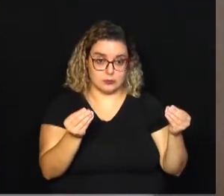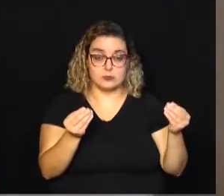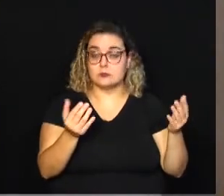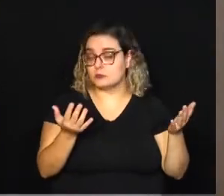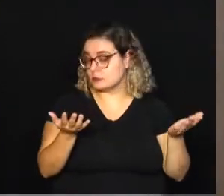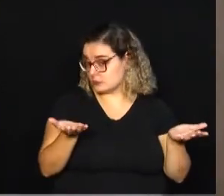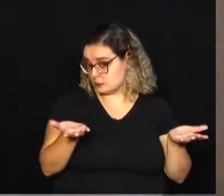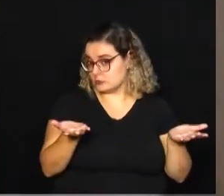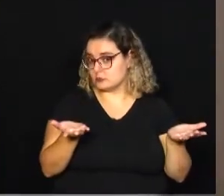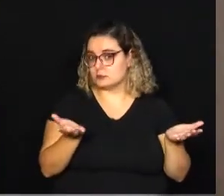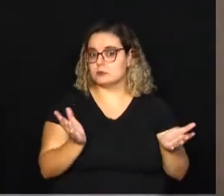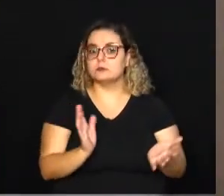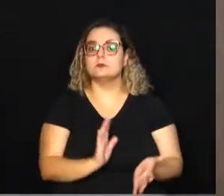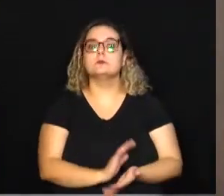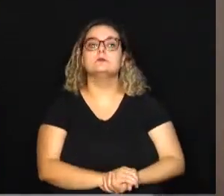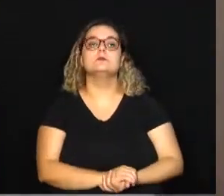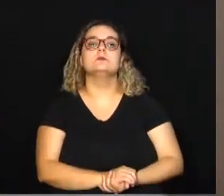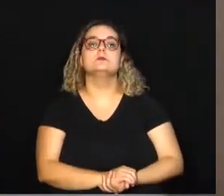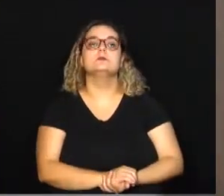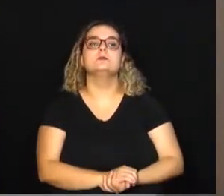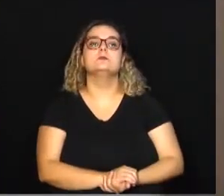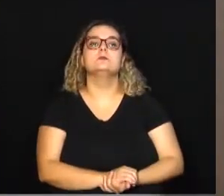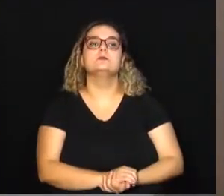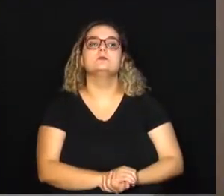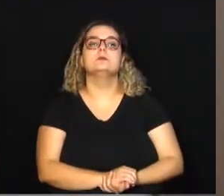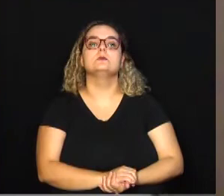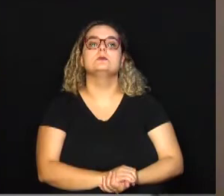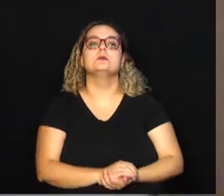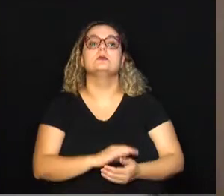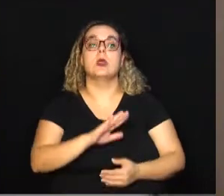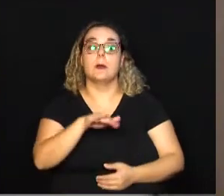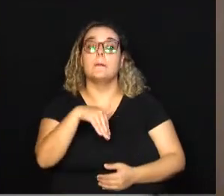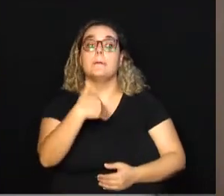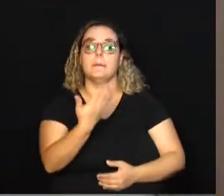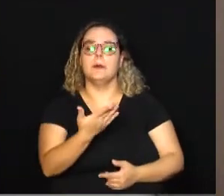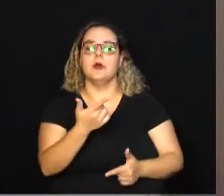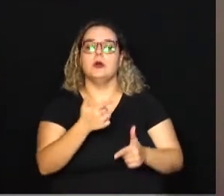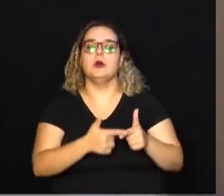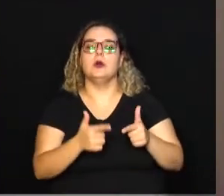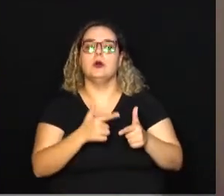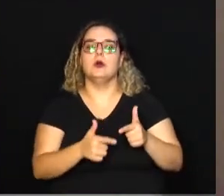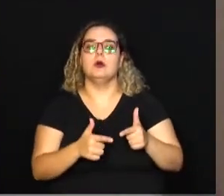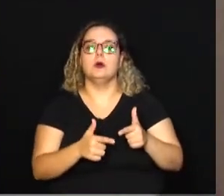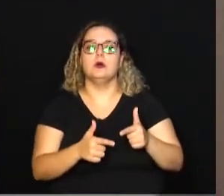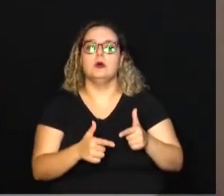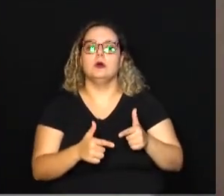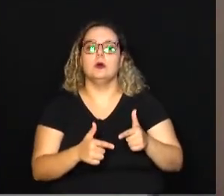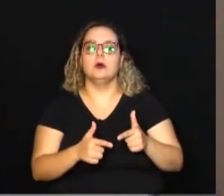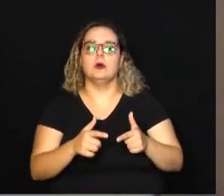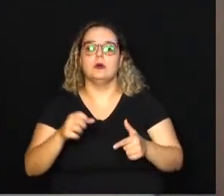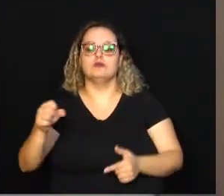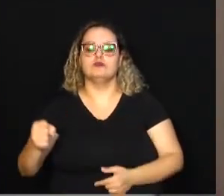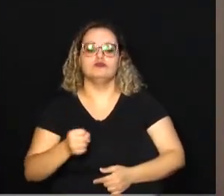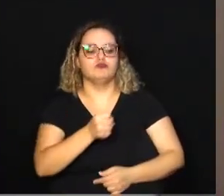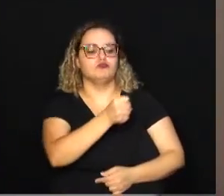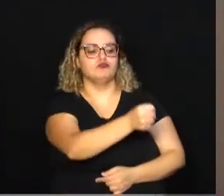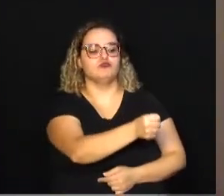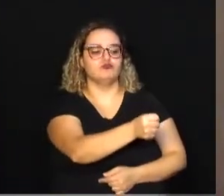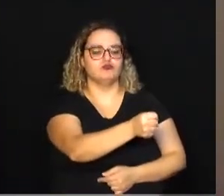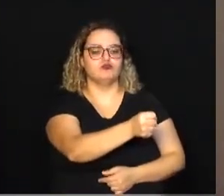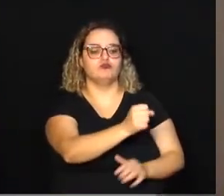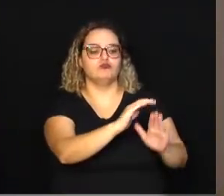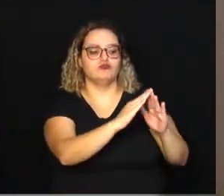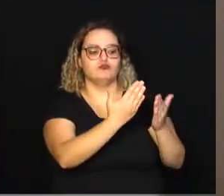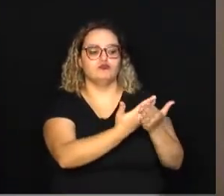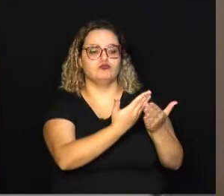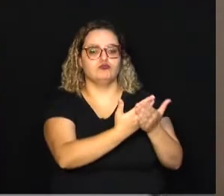Então, esse é mais um outro problema. Colocar a criança na escola para que ela deixe de